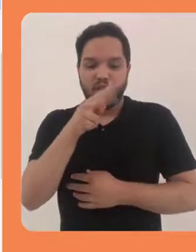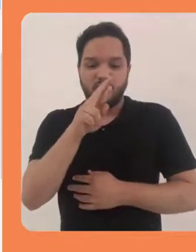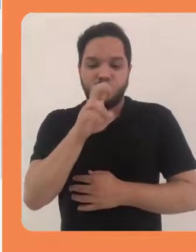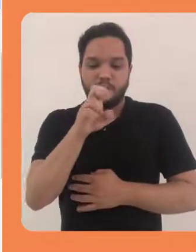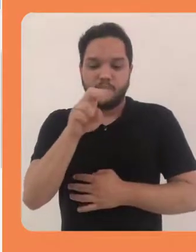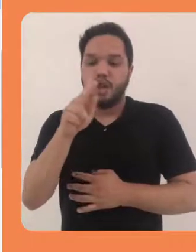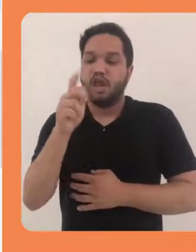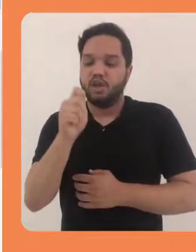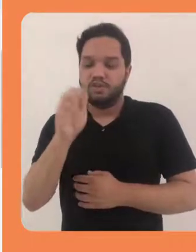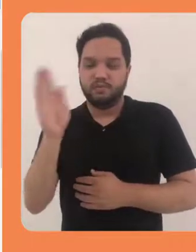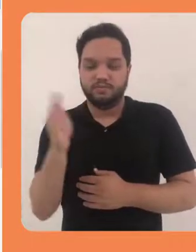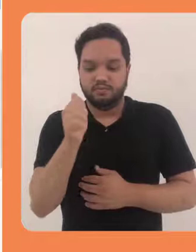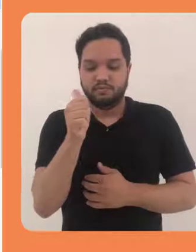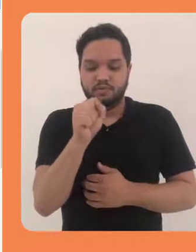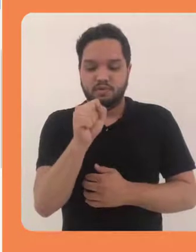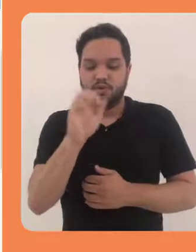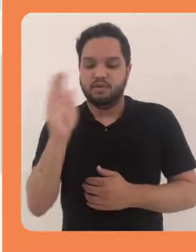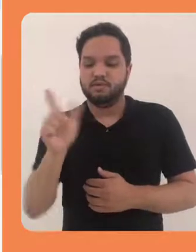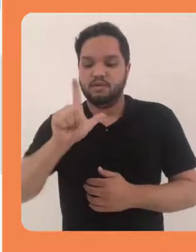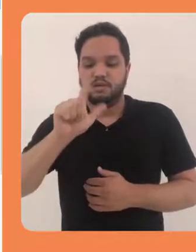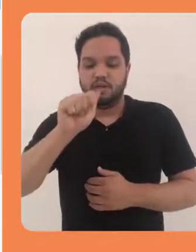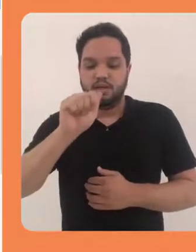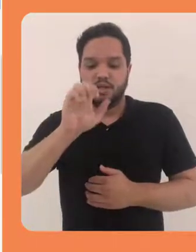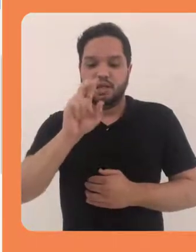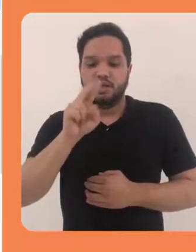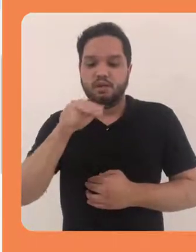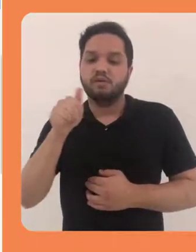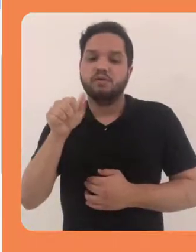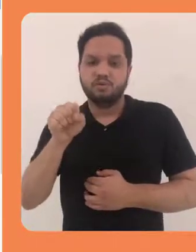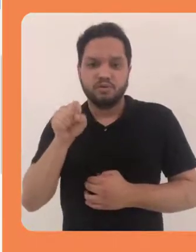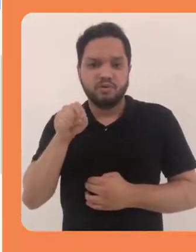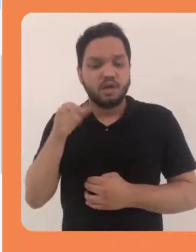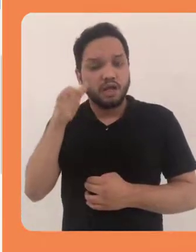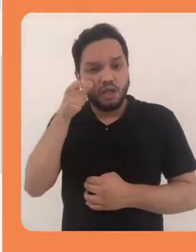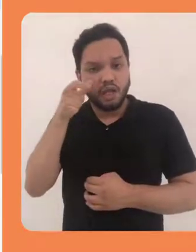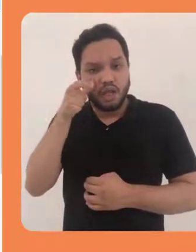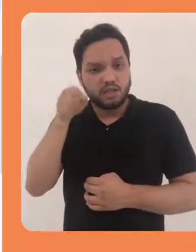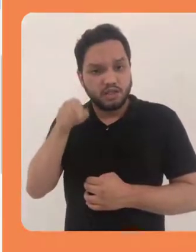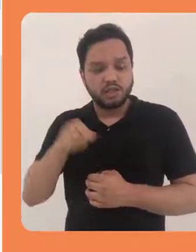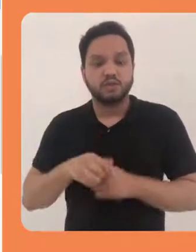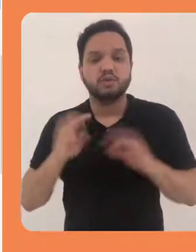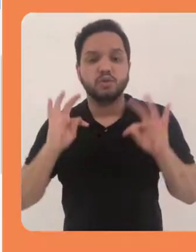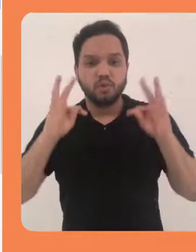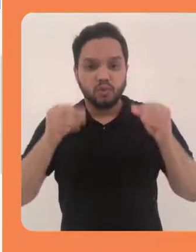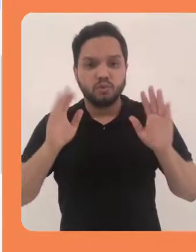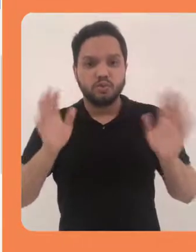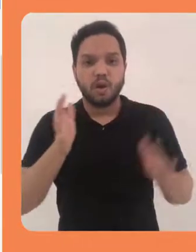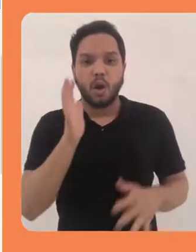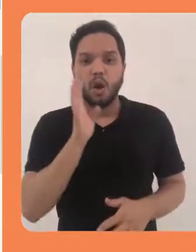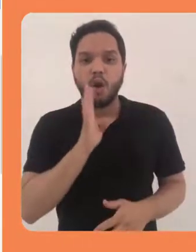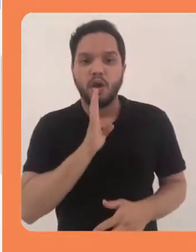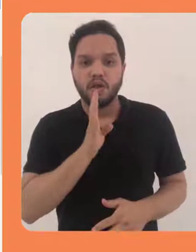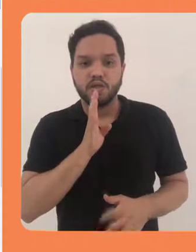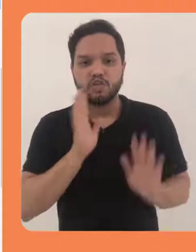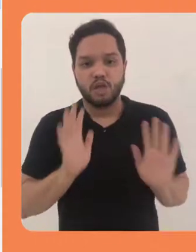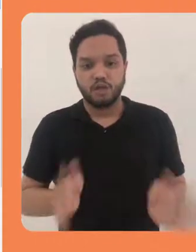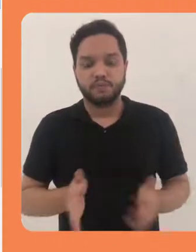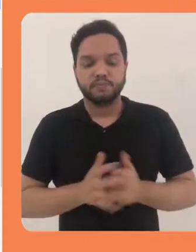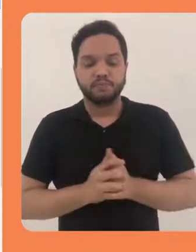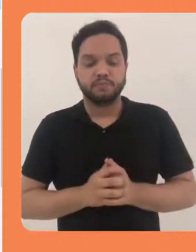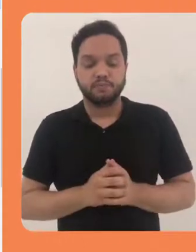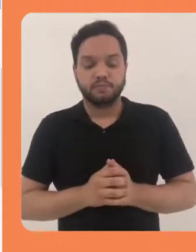interativo agora vamos usar a opção preencha as lacunas